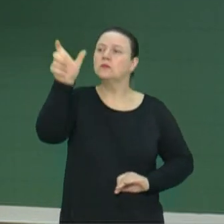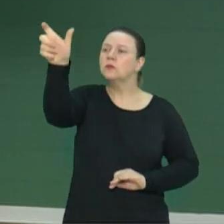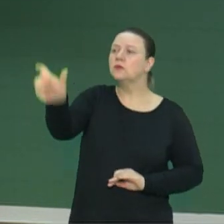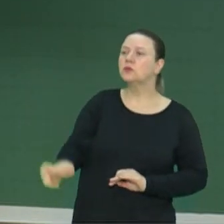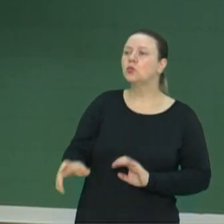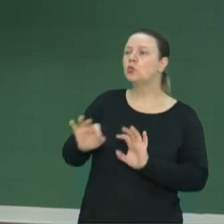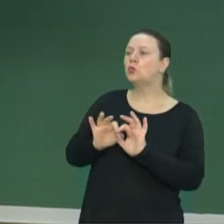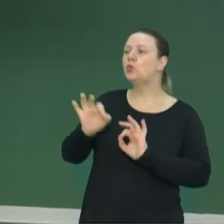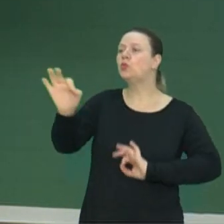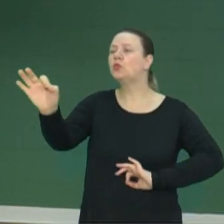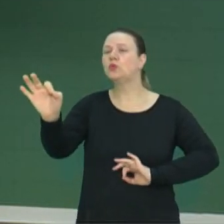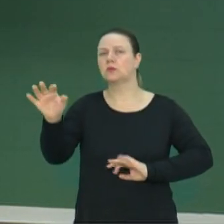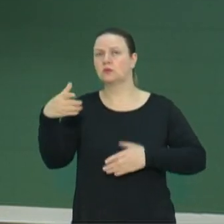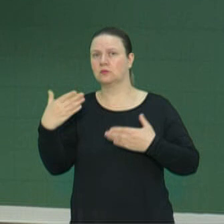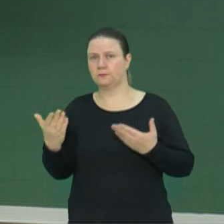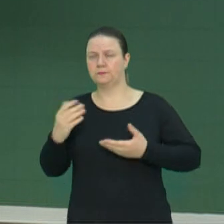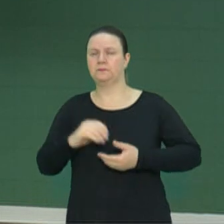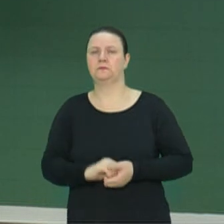destinatário, quem está ouvindo,